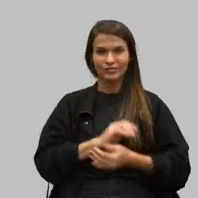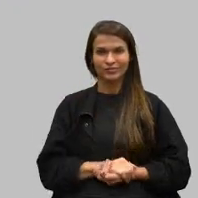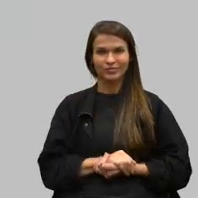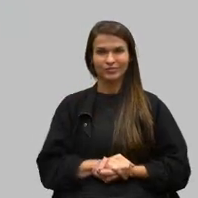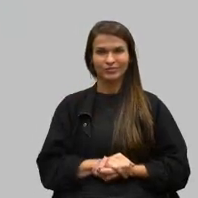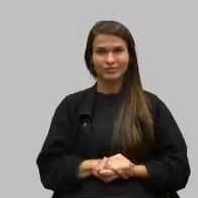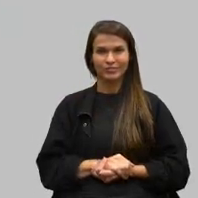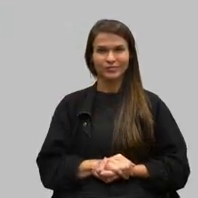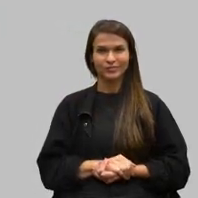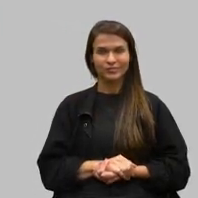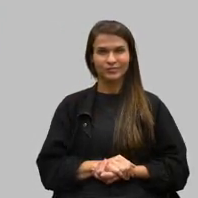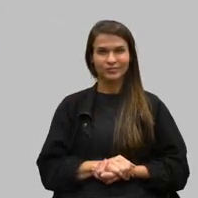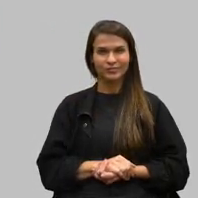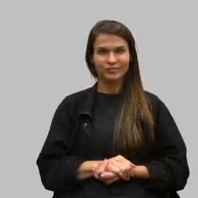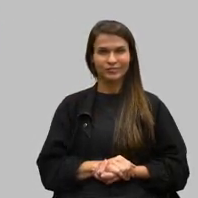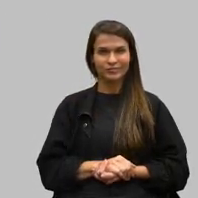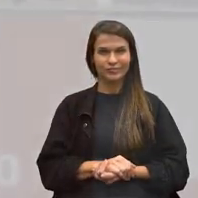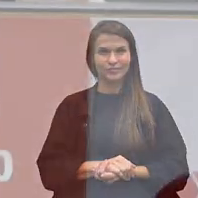Obrigado.